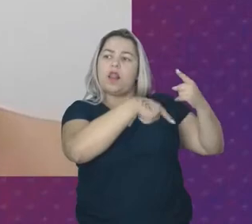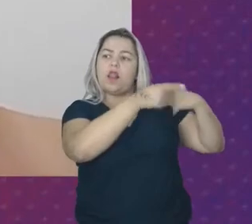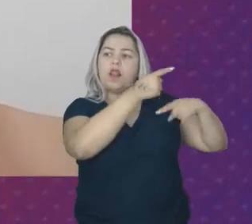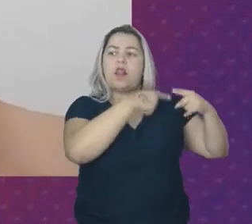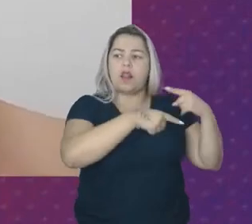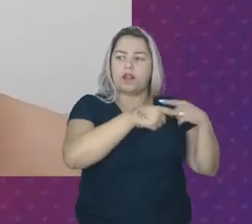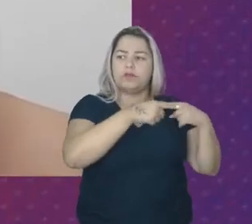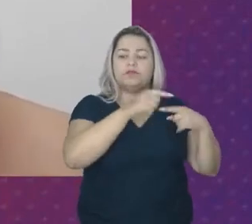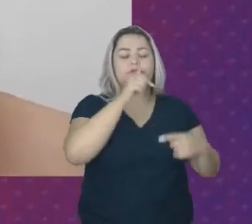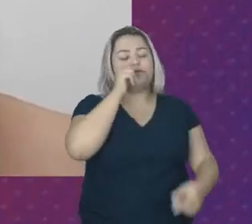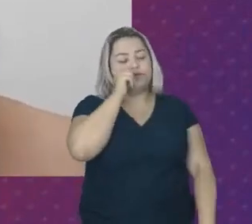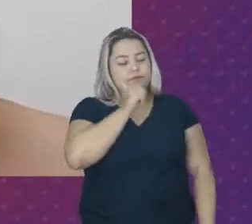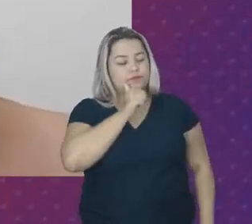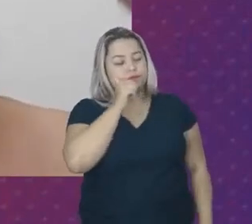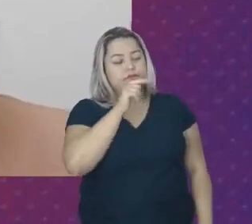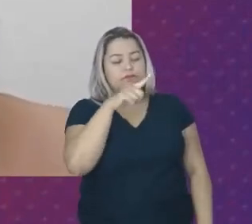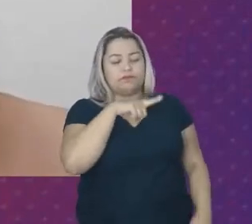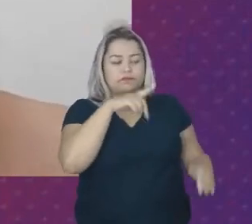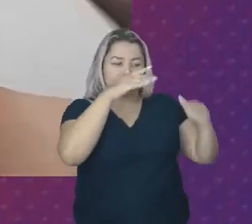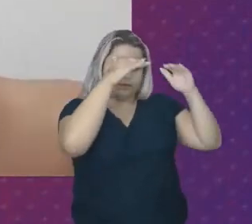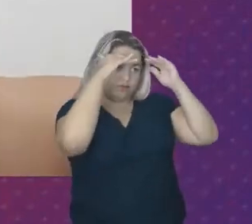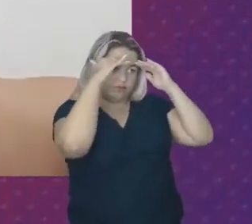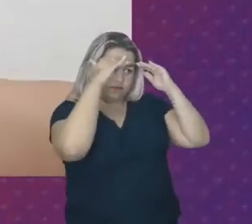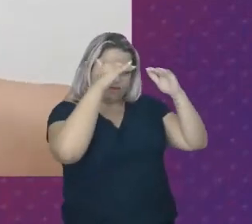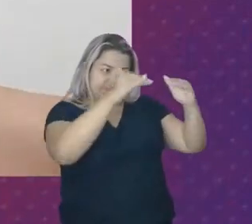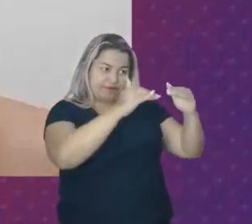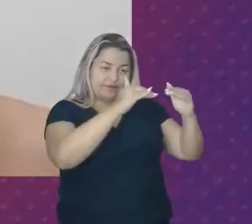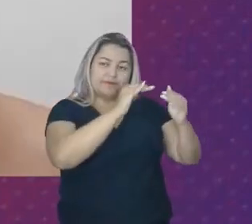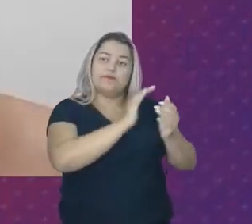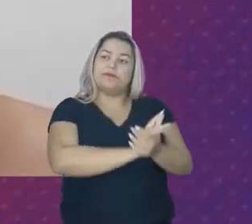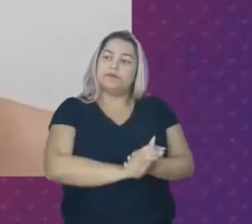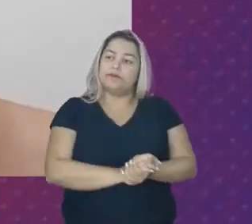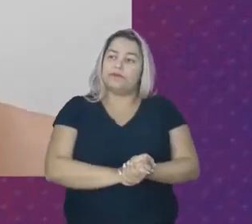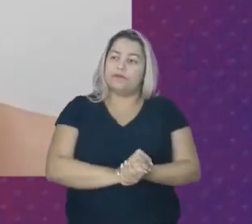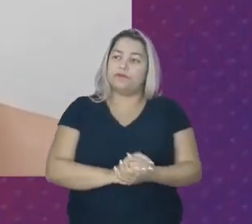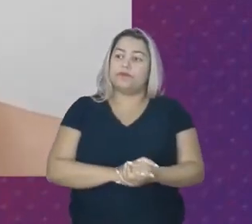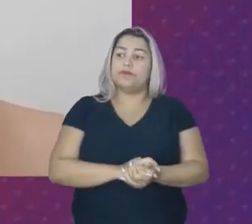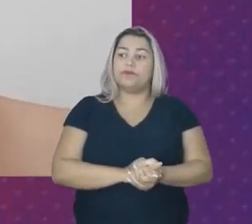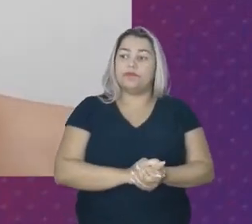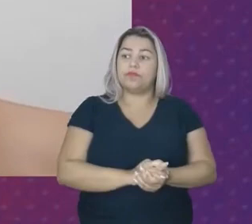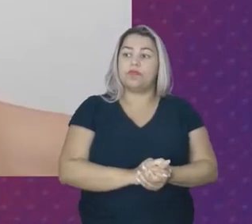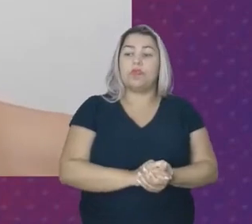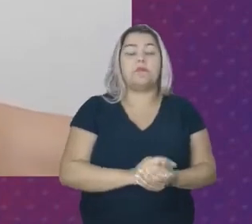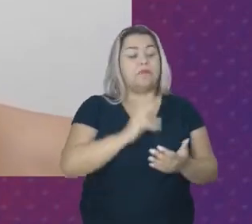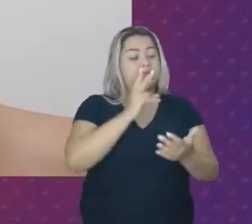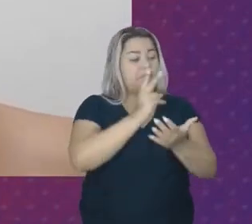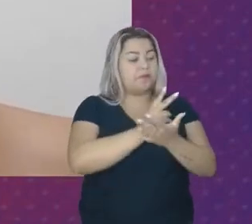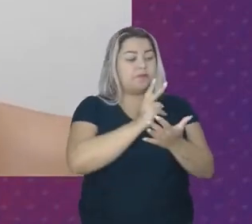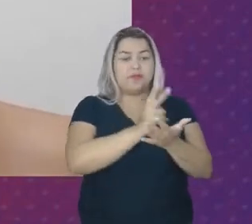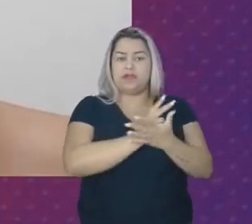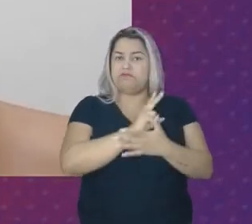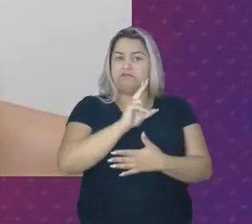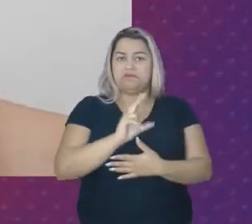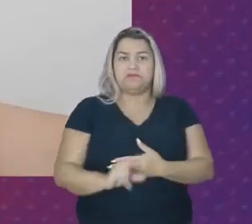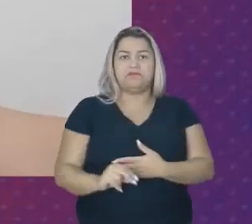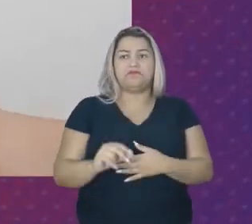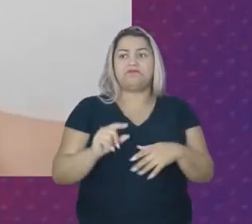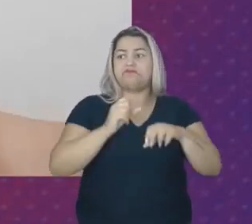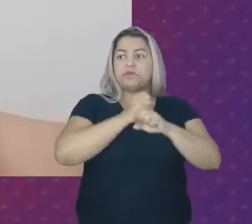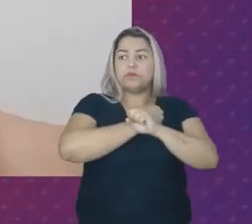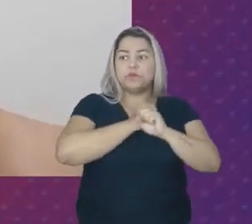geração, e as mulheres têm um respeito, entendem que elas são parte daquilo, mesmo que não seja algo